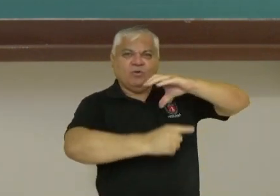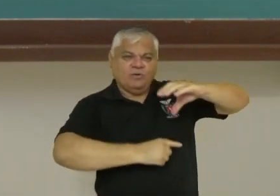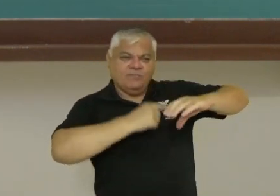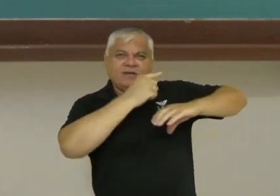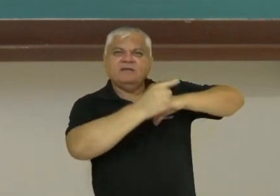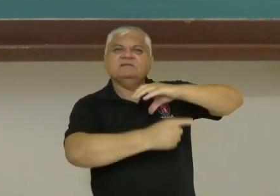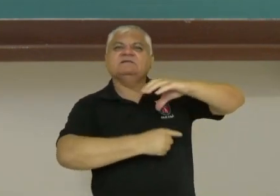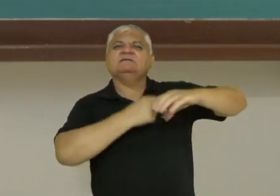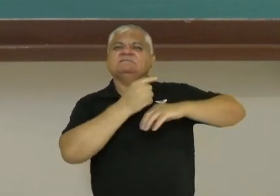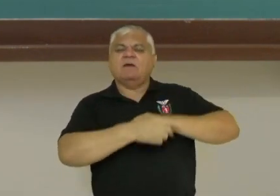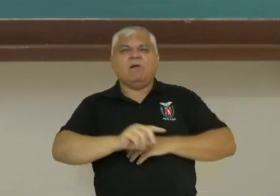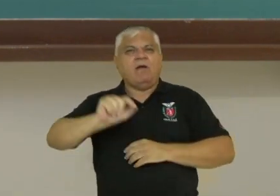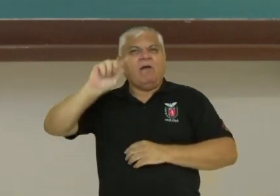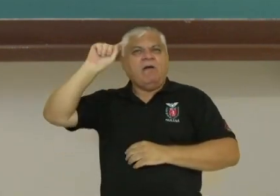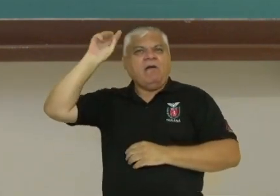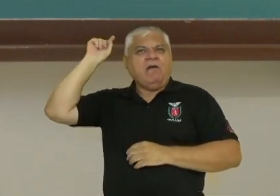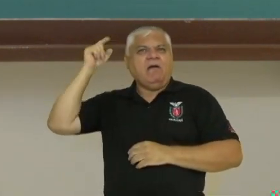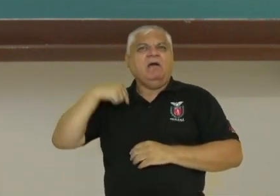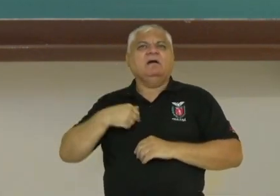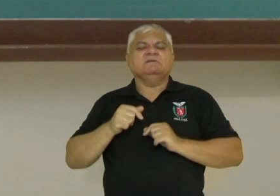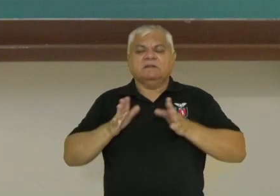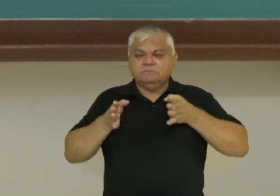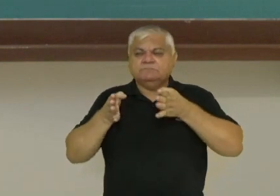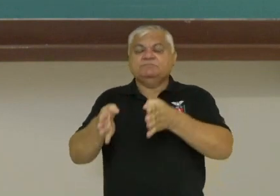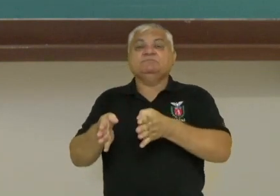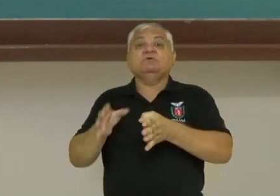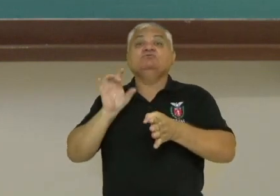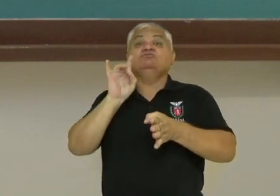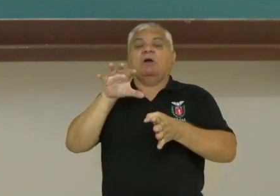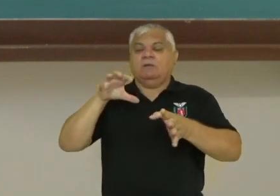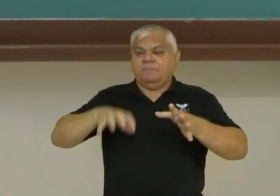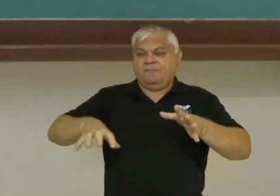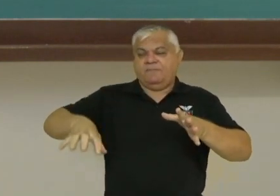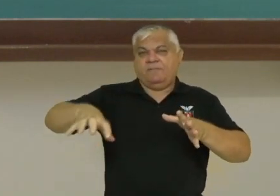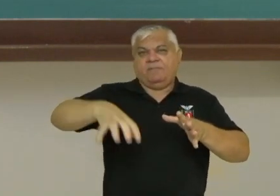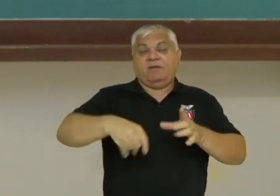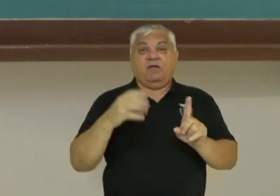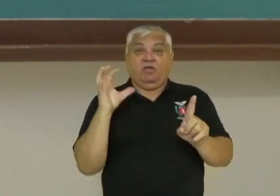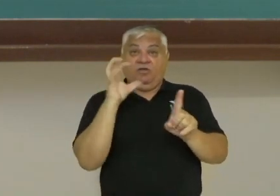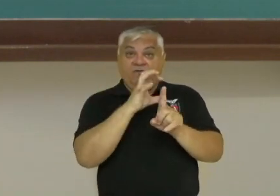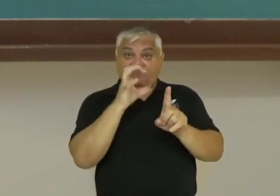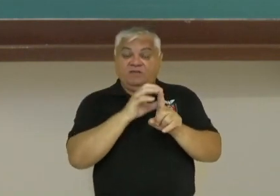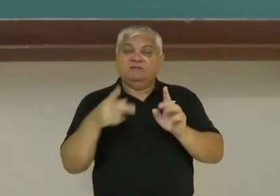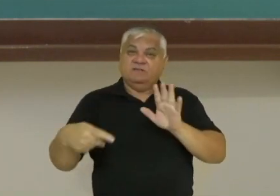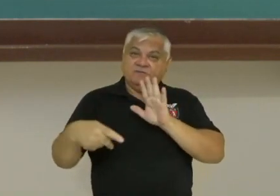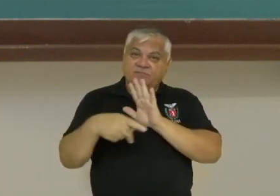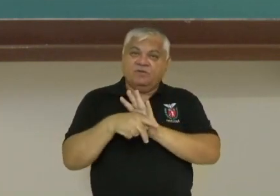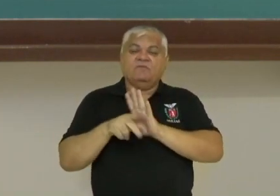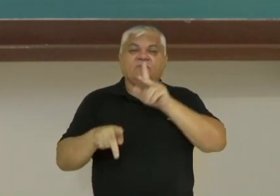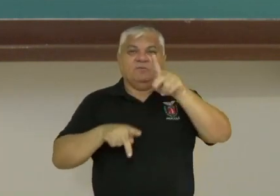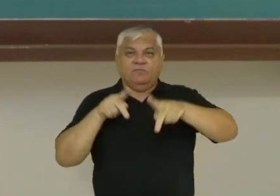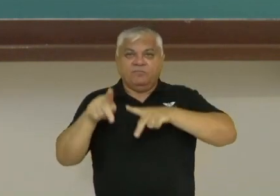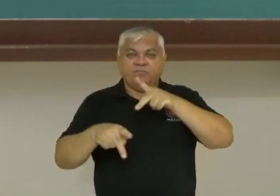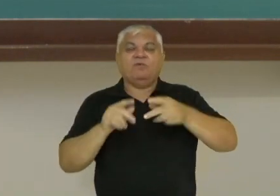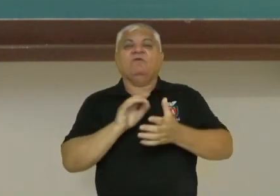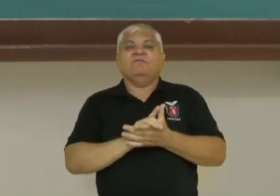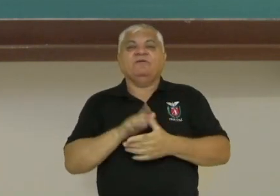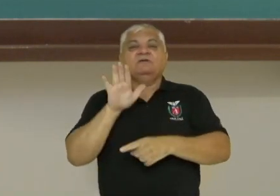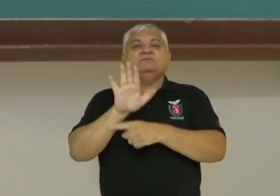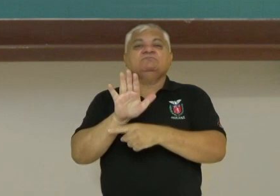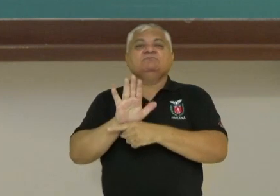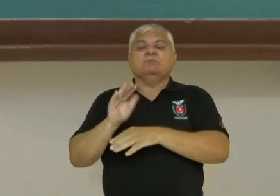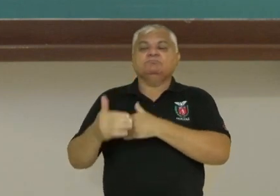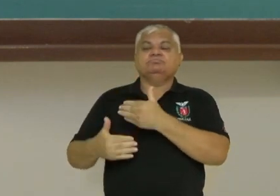Se antigamente as danças eram mais regionais e as influências que nós temos eram dos povos que contribuíram para a